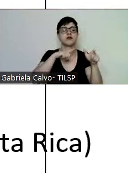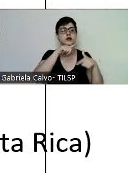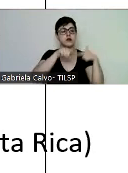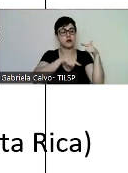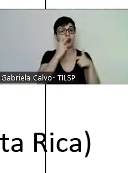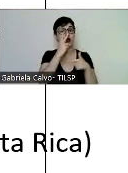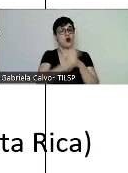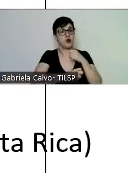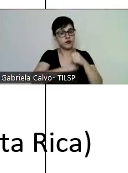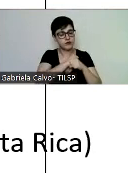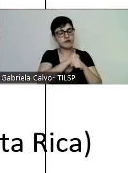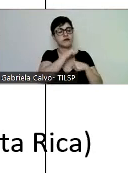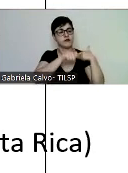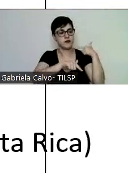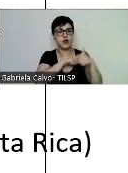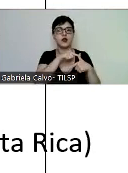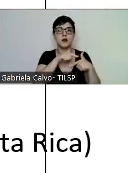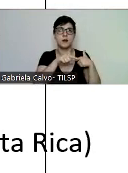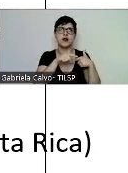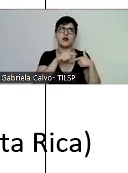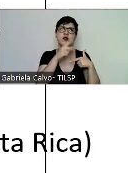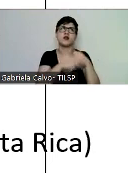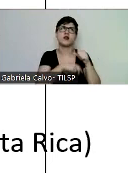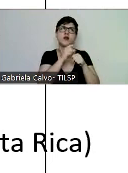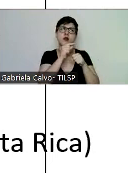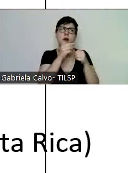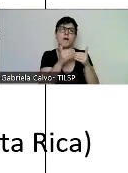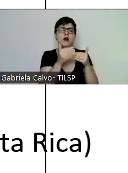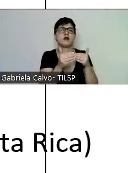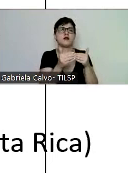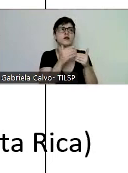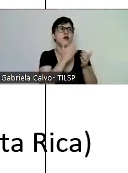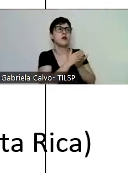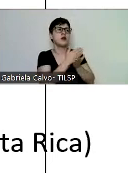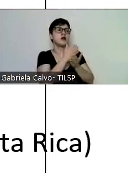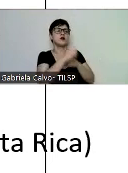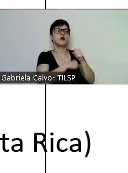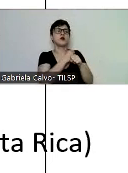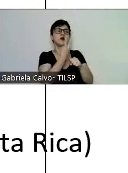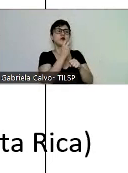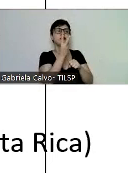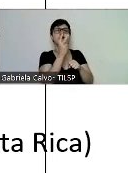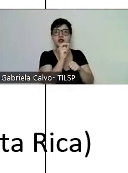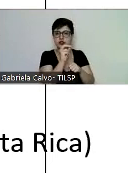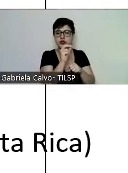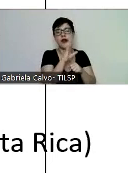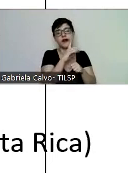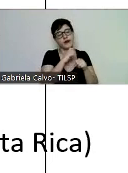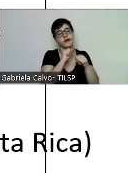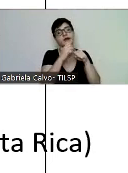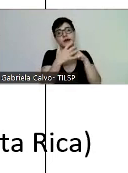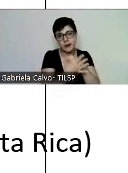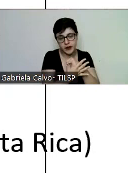anos na verdade um pouco mais de dois anos de início do início de 2020 atravessando a pandemia até a